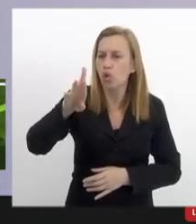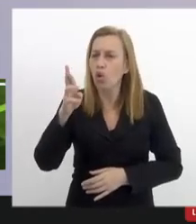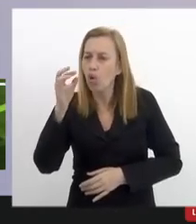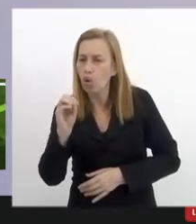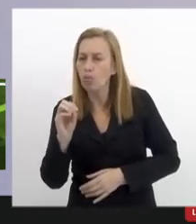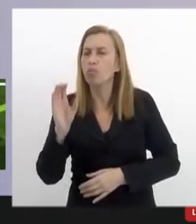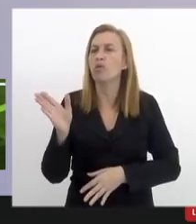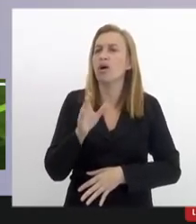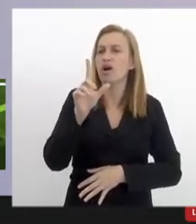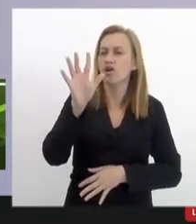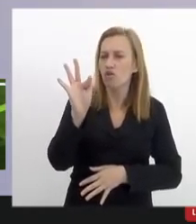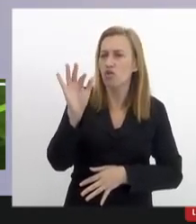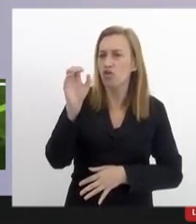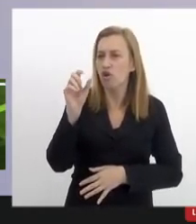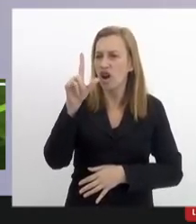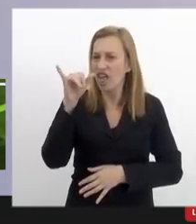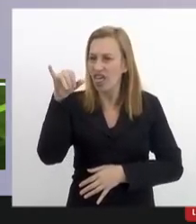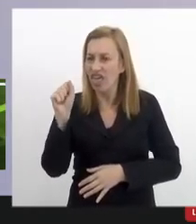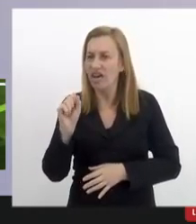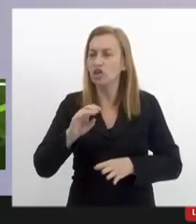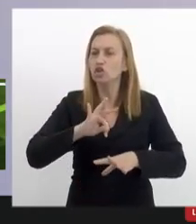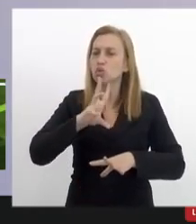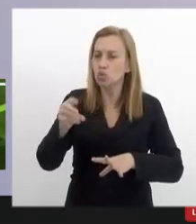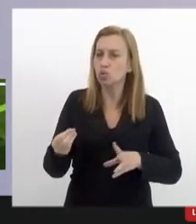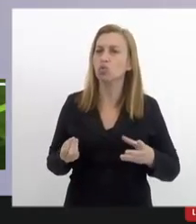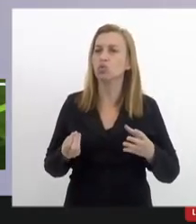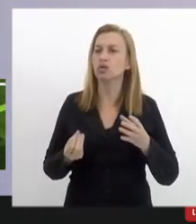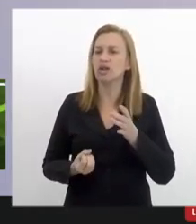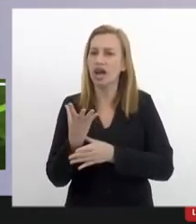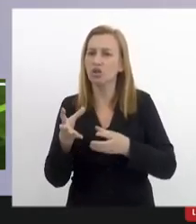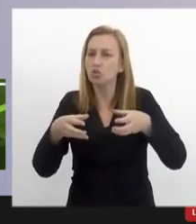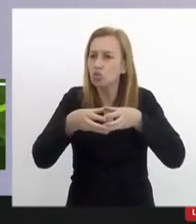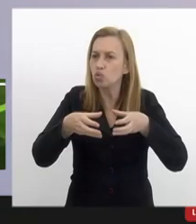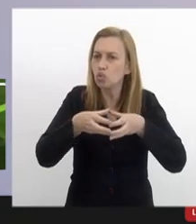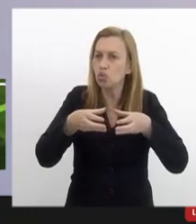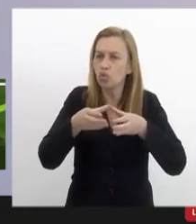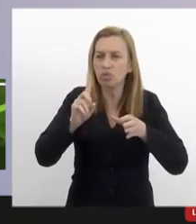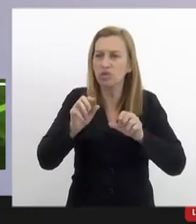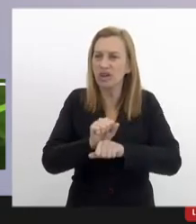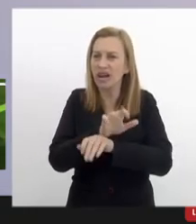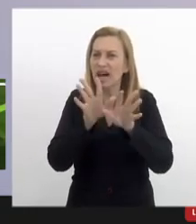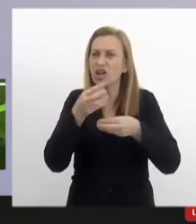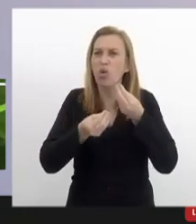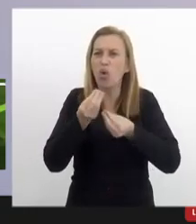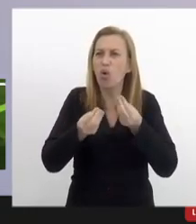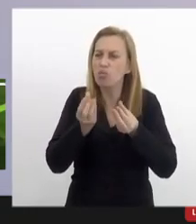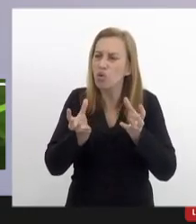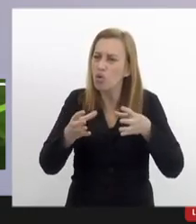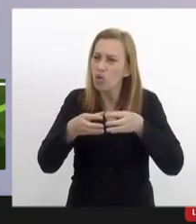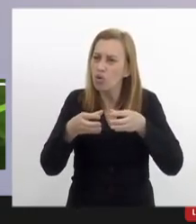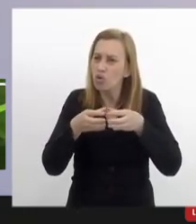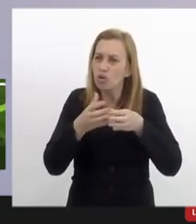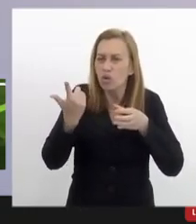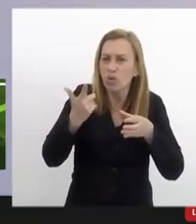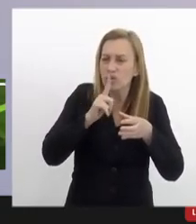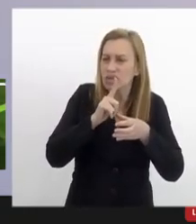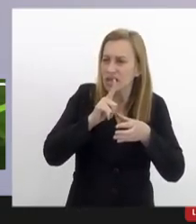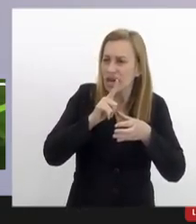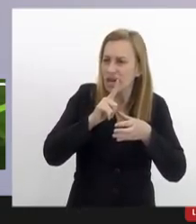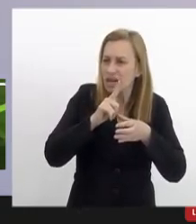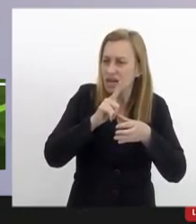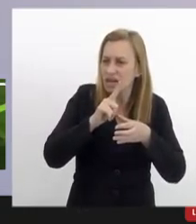de reis, né, numa coletividade que não fica muito claro como que essa coletividade se consegue se manter,